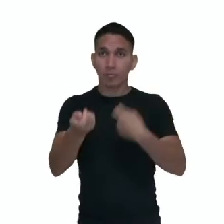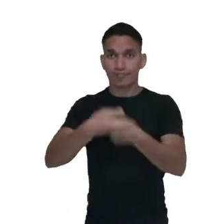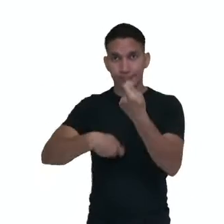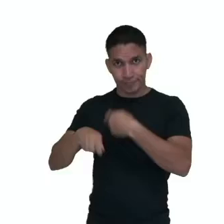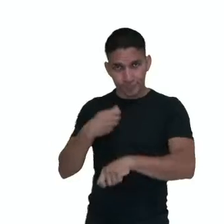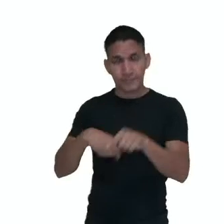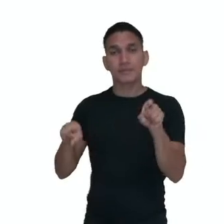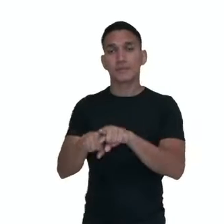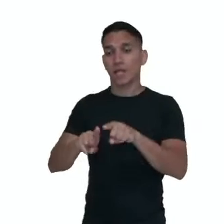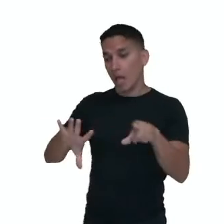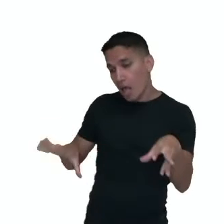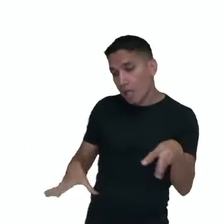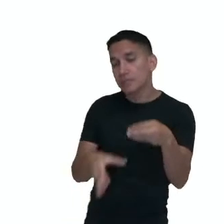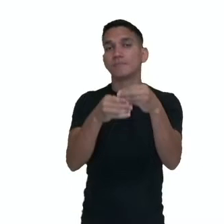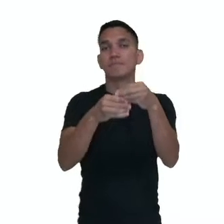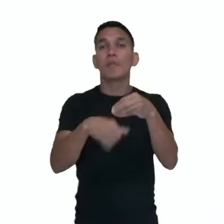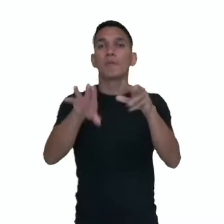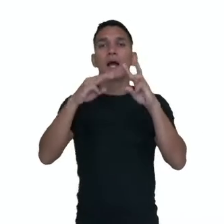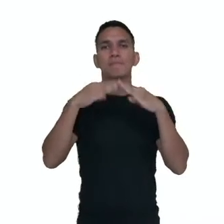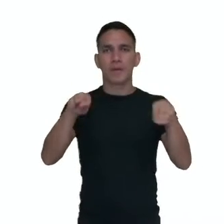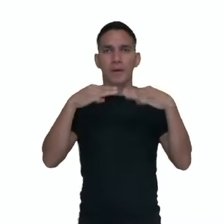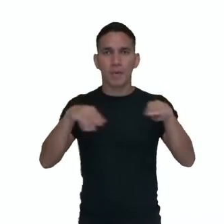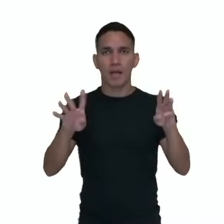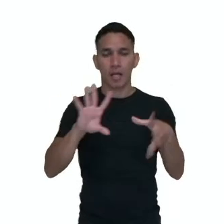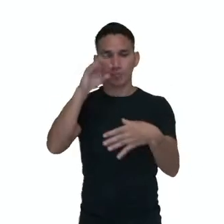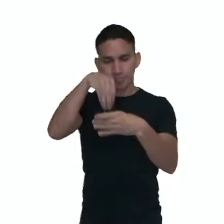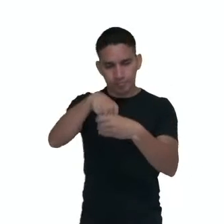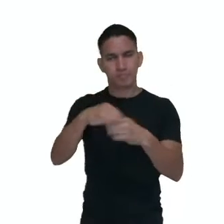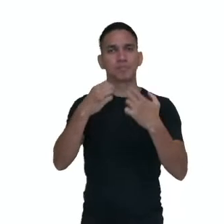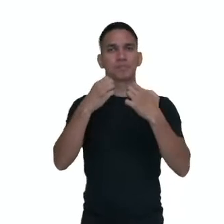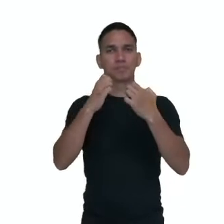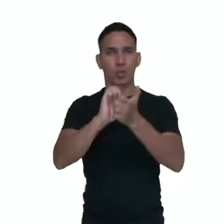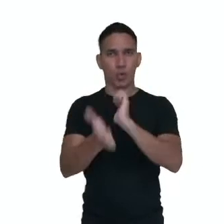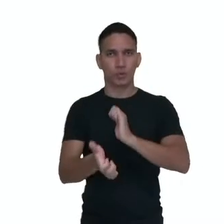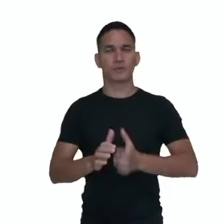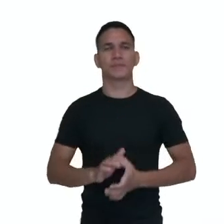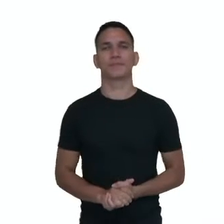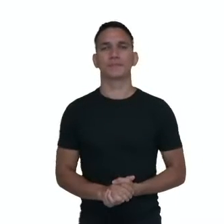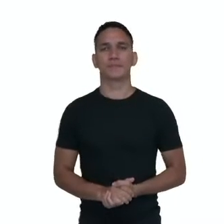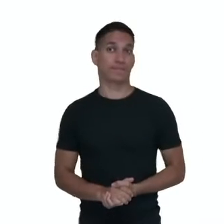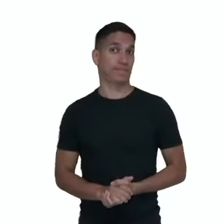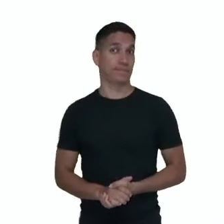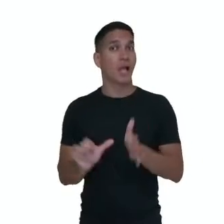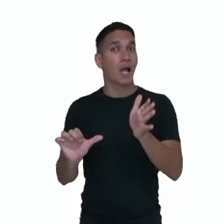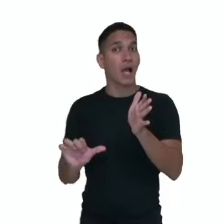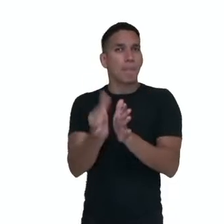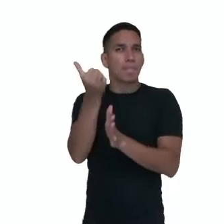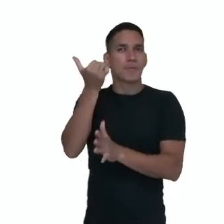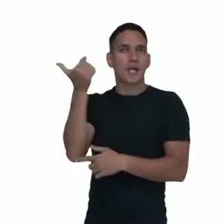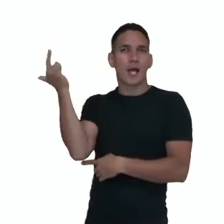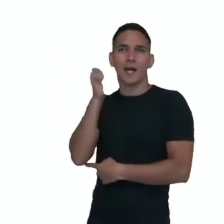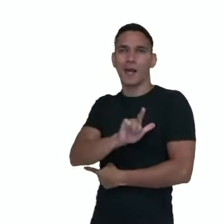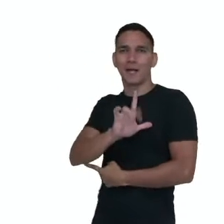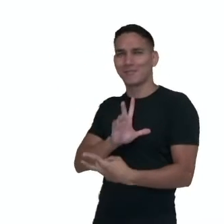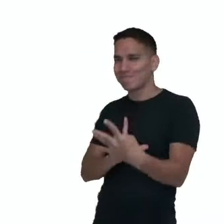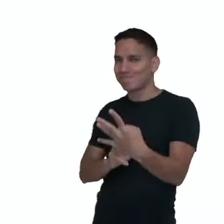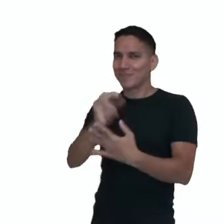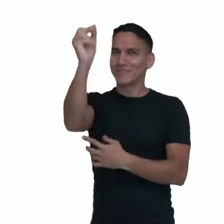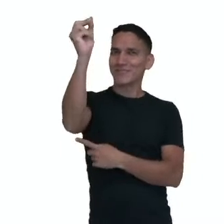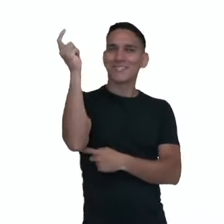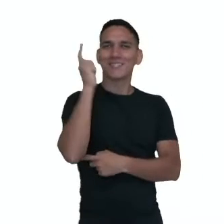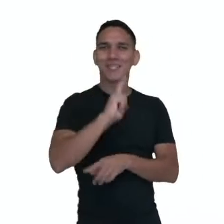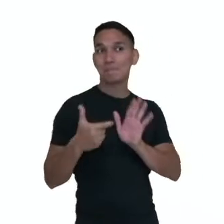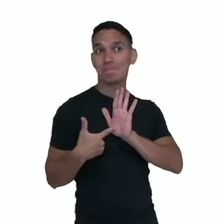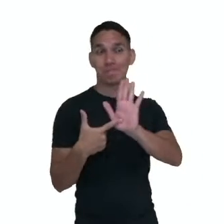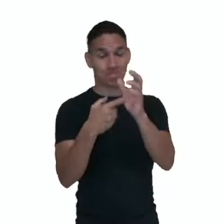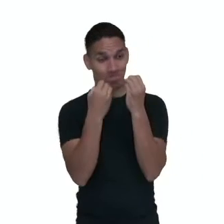e incorporação de marketing no esporte. A primeira conquista expressiva,